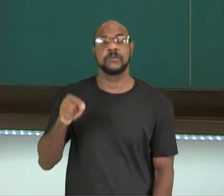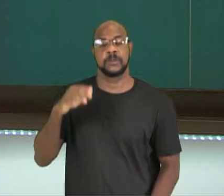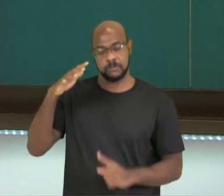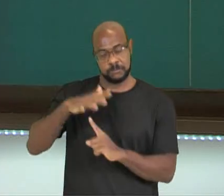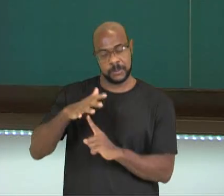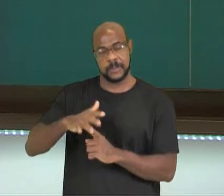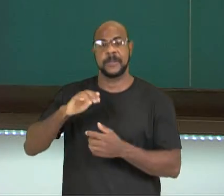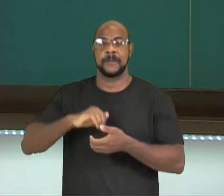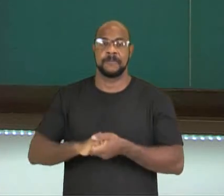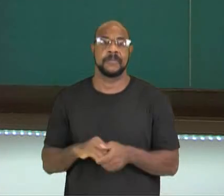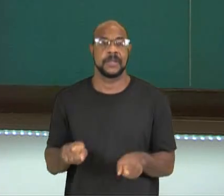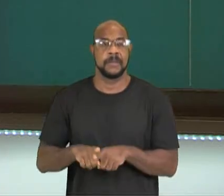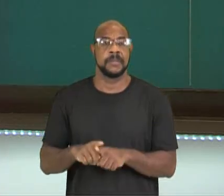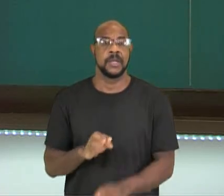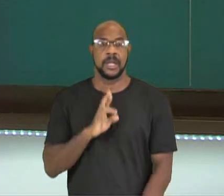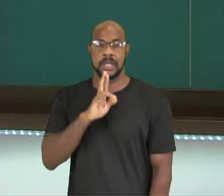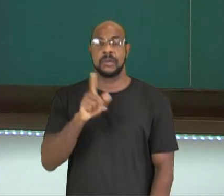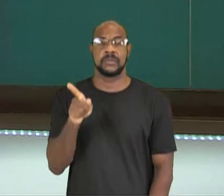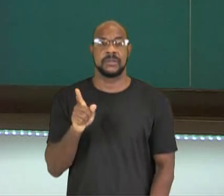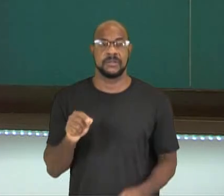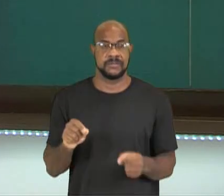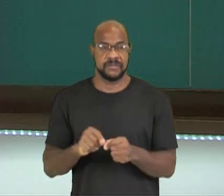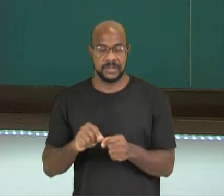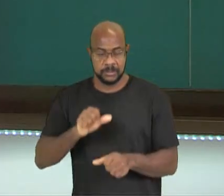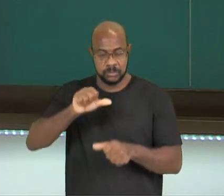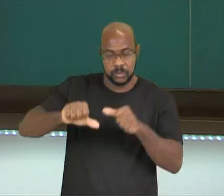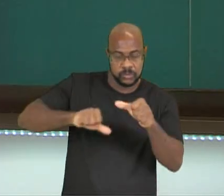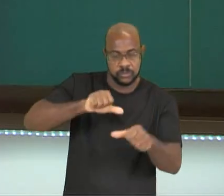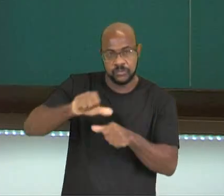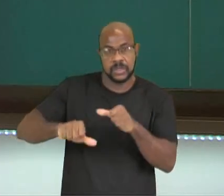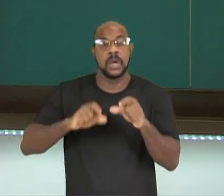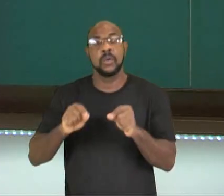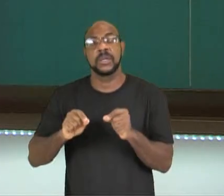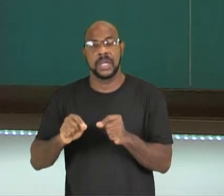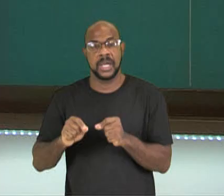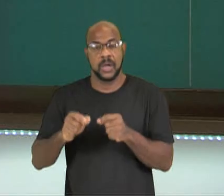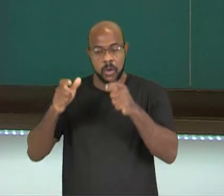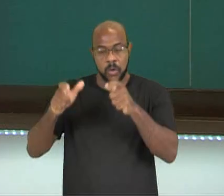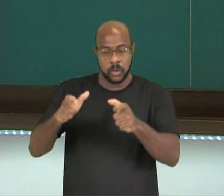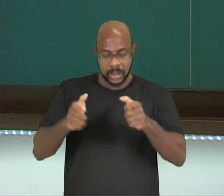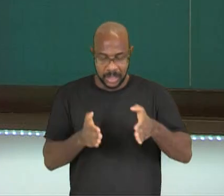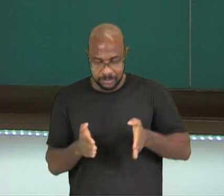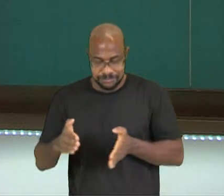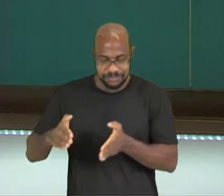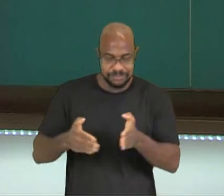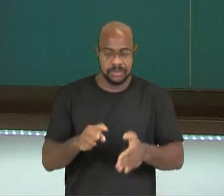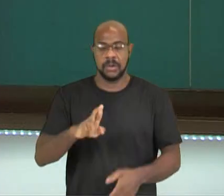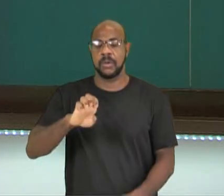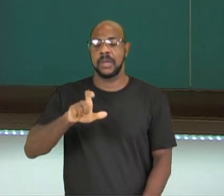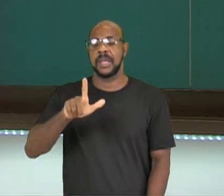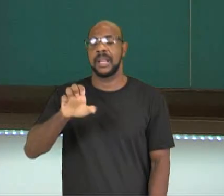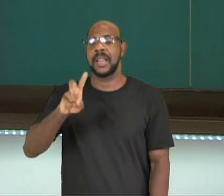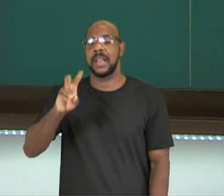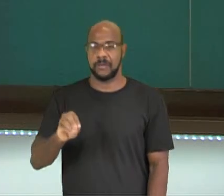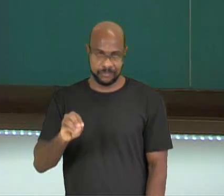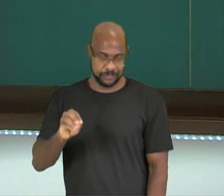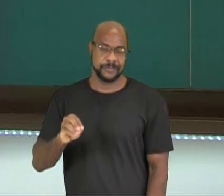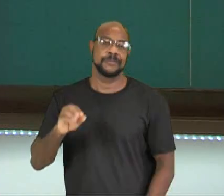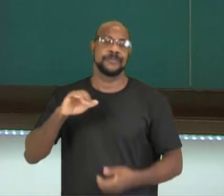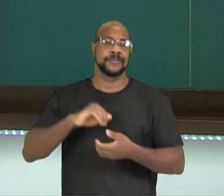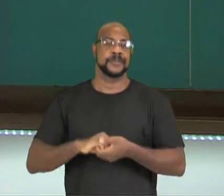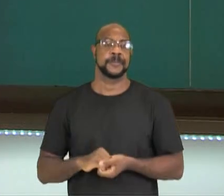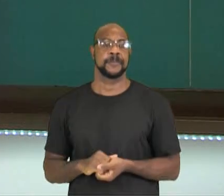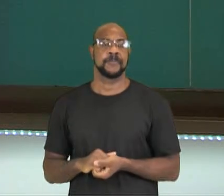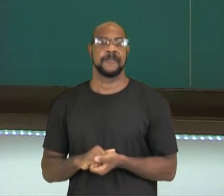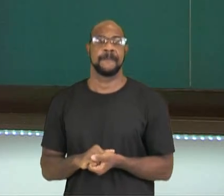ideia ali de modelar o relevo, né, de modificar o relevo, um exemplo bem interessante a partir das atividades